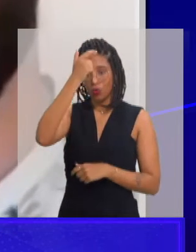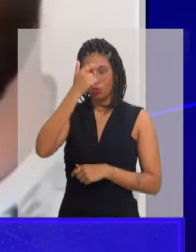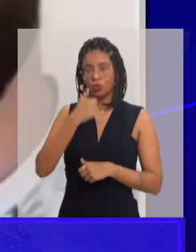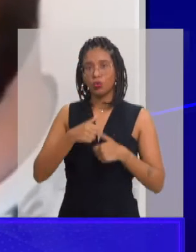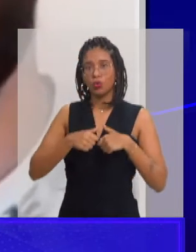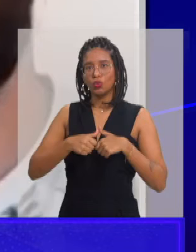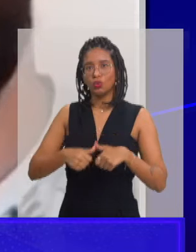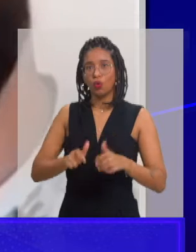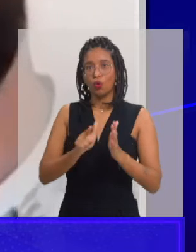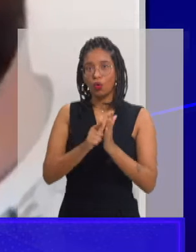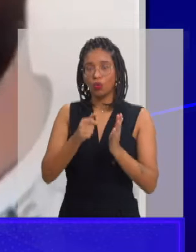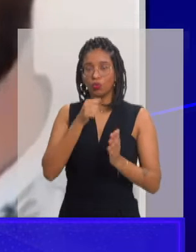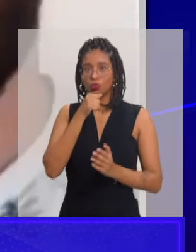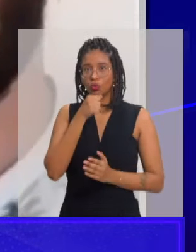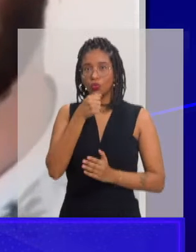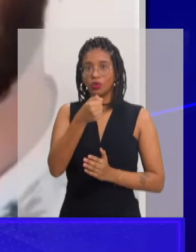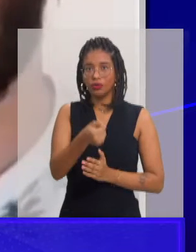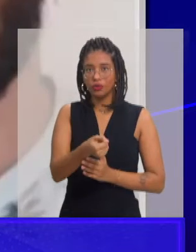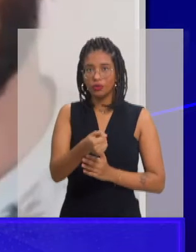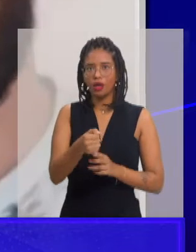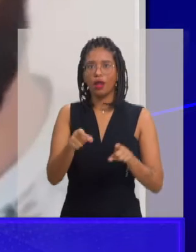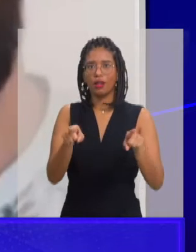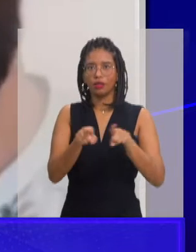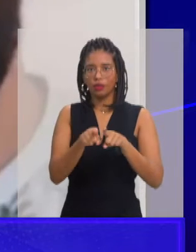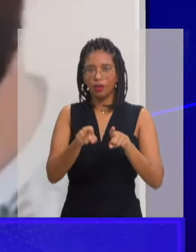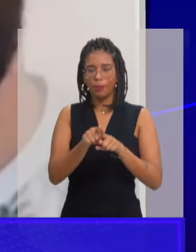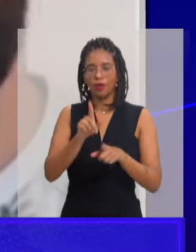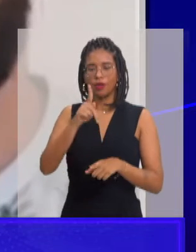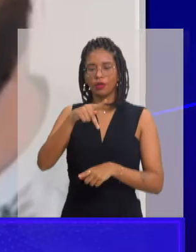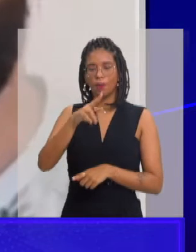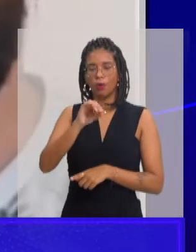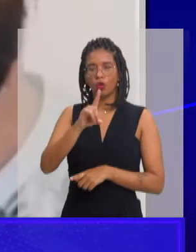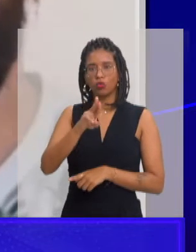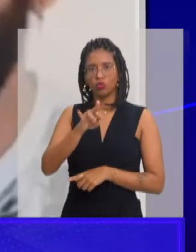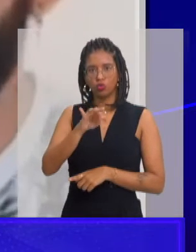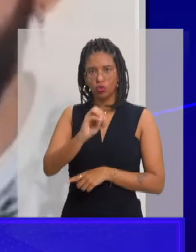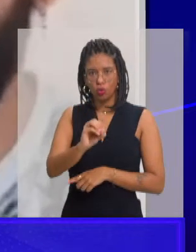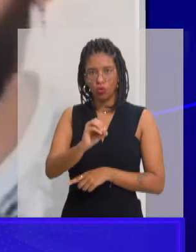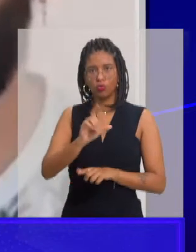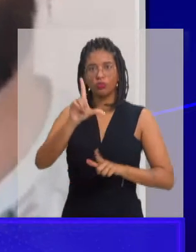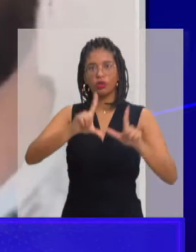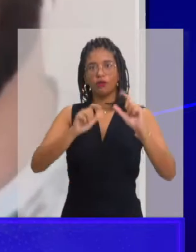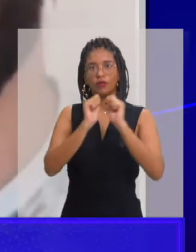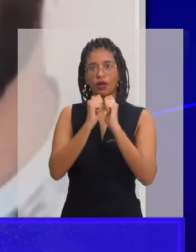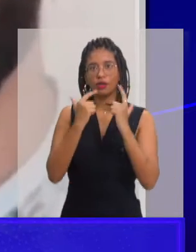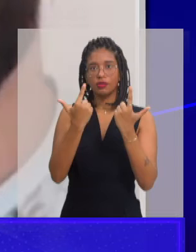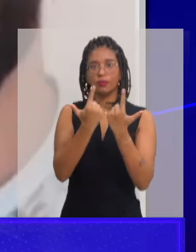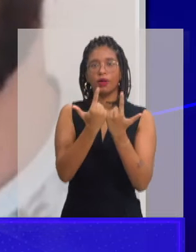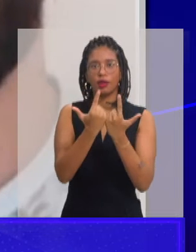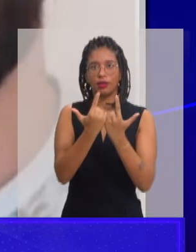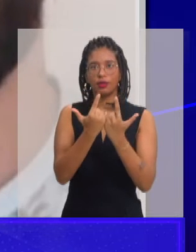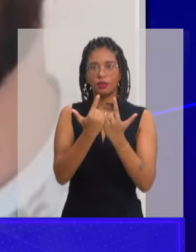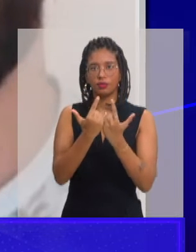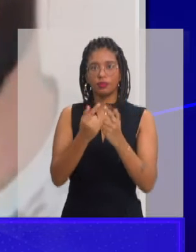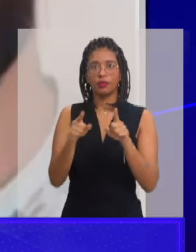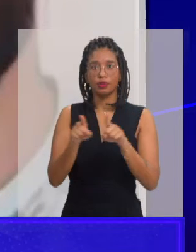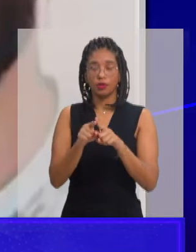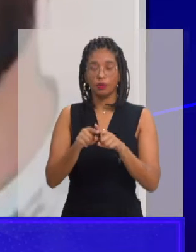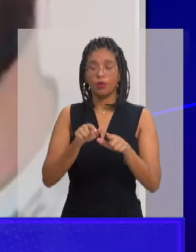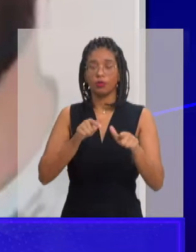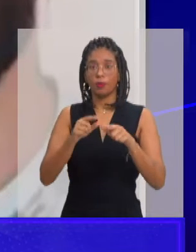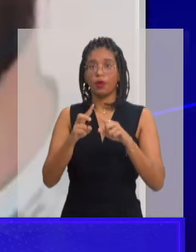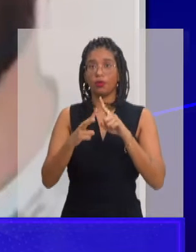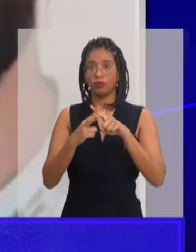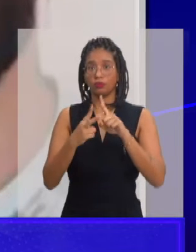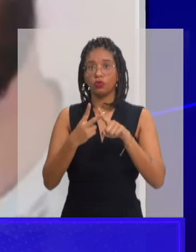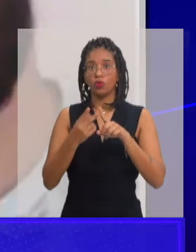mas também como produtor. E na TV Assembleia eu exerço as duas funções, né? Eu ajudo e colaboro